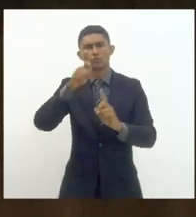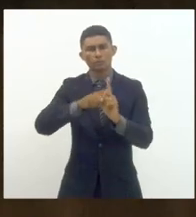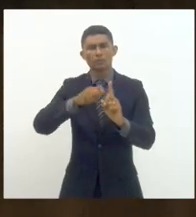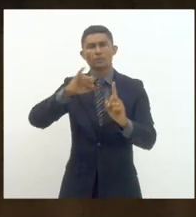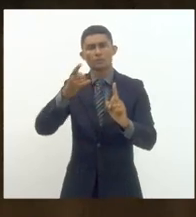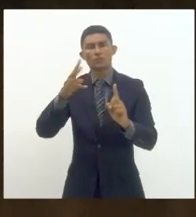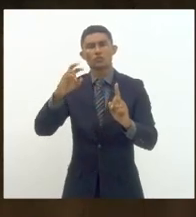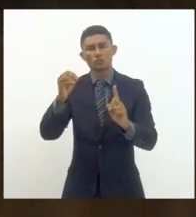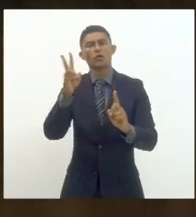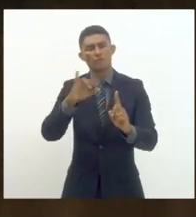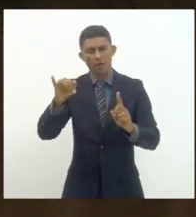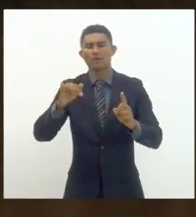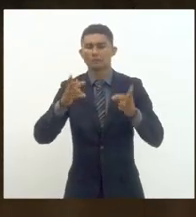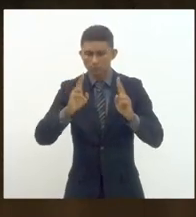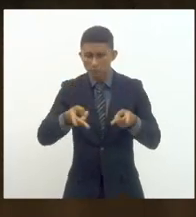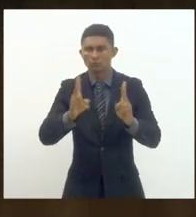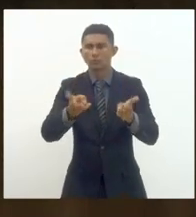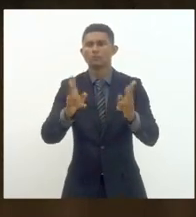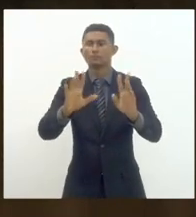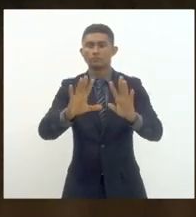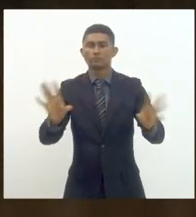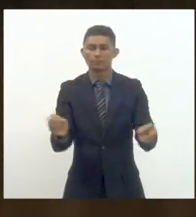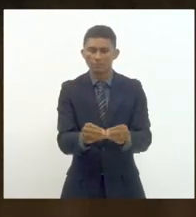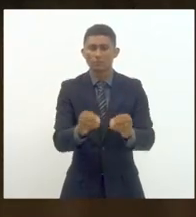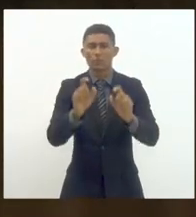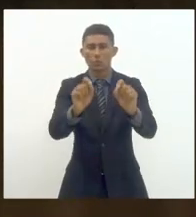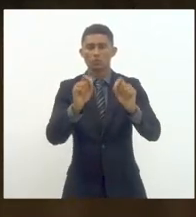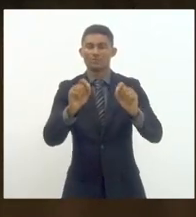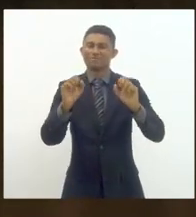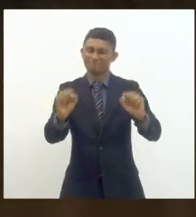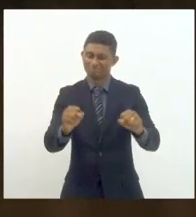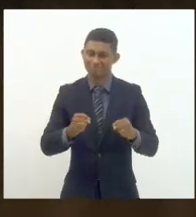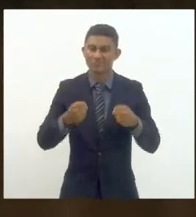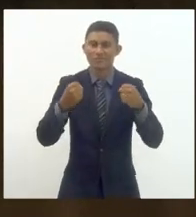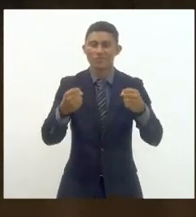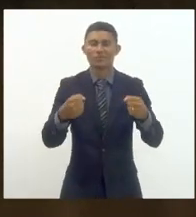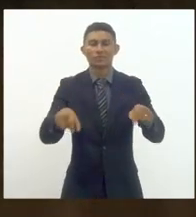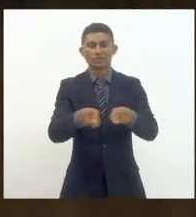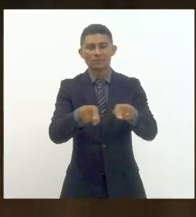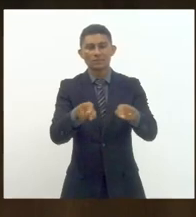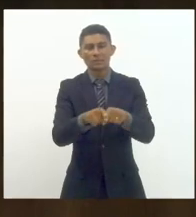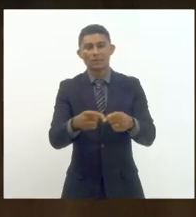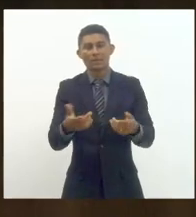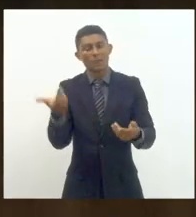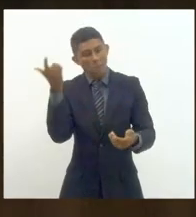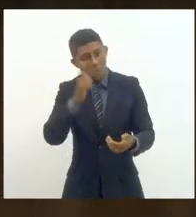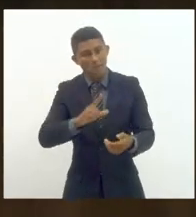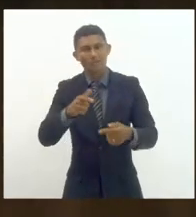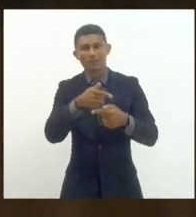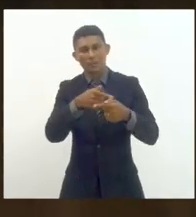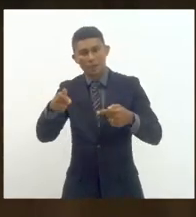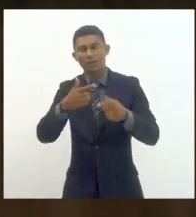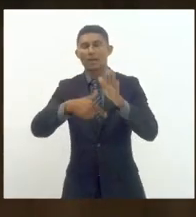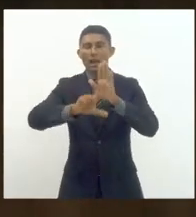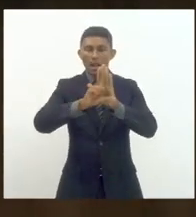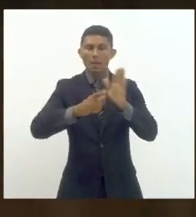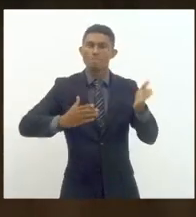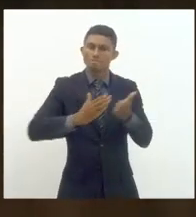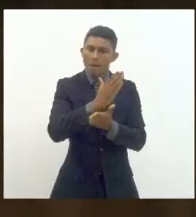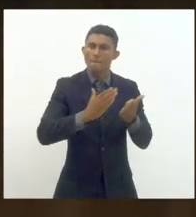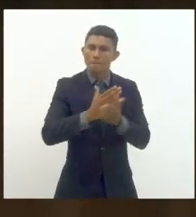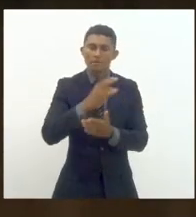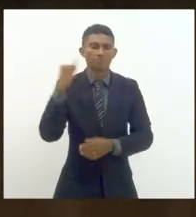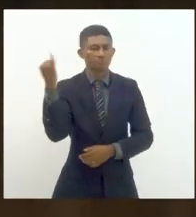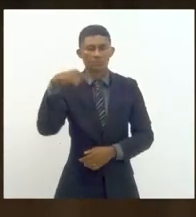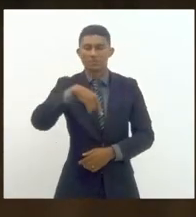julho, mas que finalizamos com o esforço e a dedicação de aprovar nessa semana leis fundamentais para o